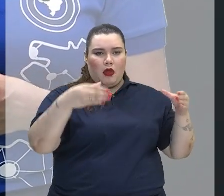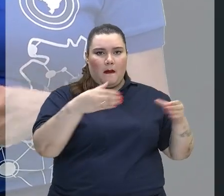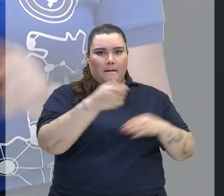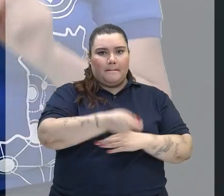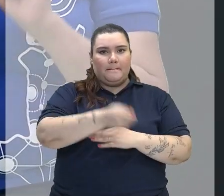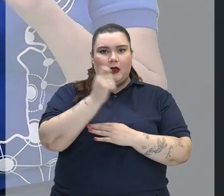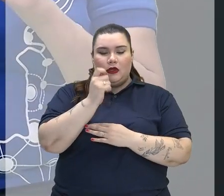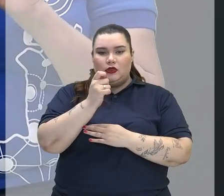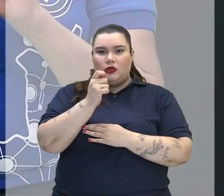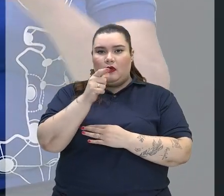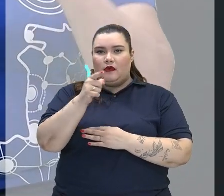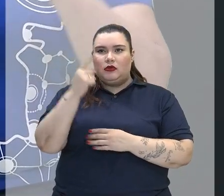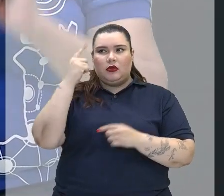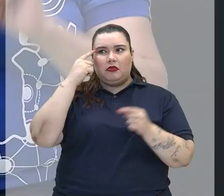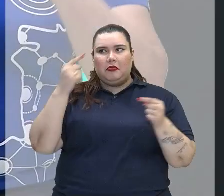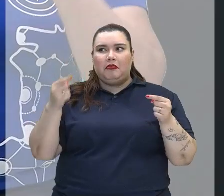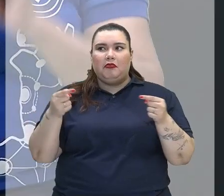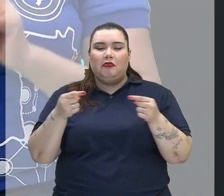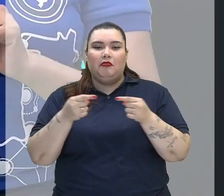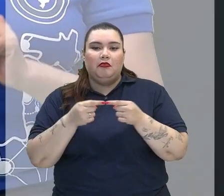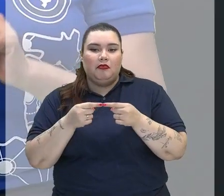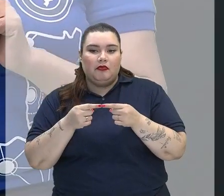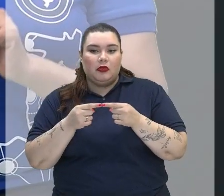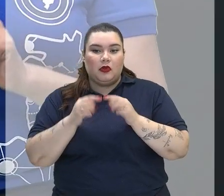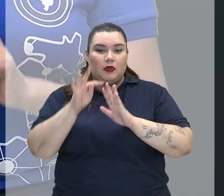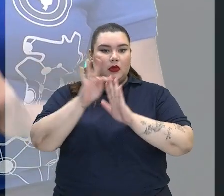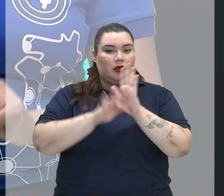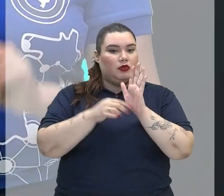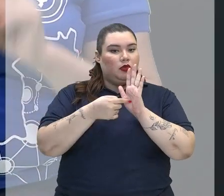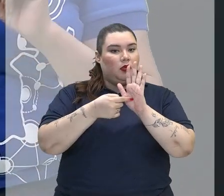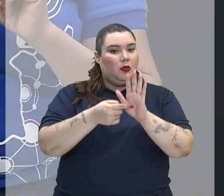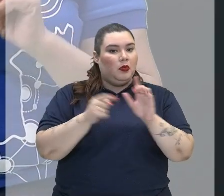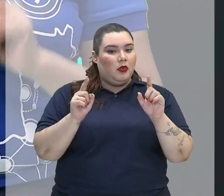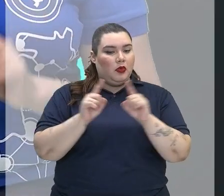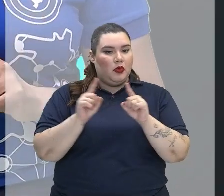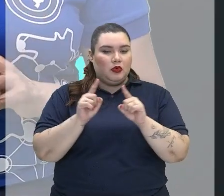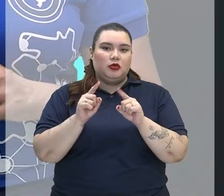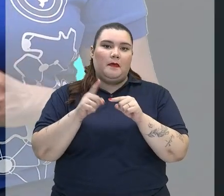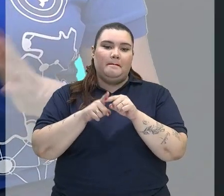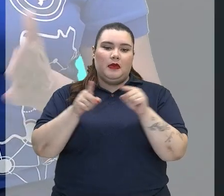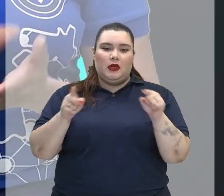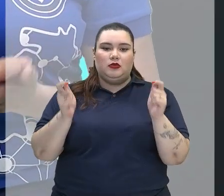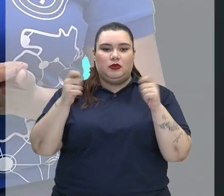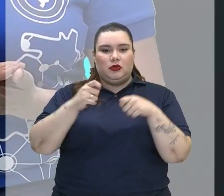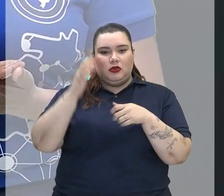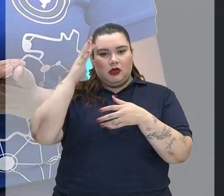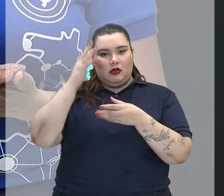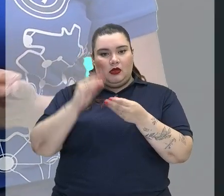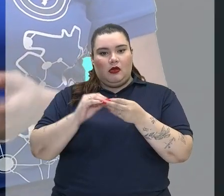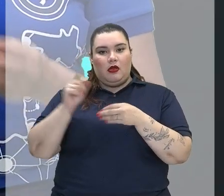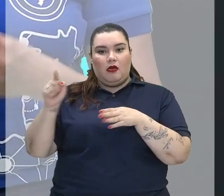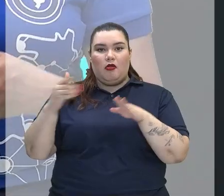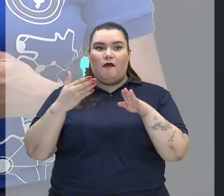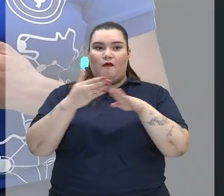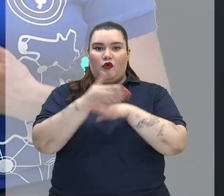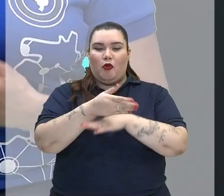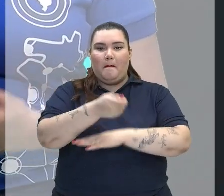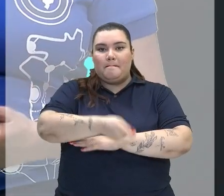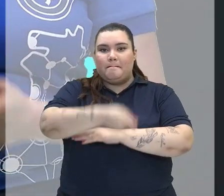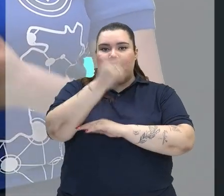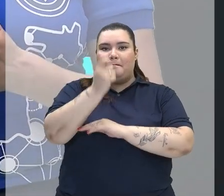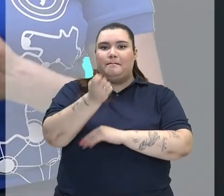informação? Olha só, o texto não diz, mas dá para entender que ele foi pescar, porque